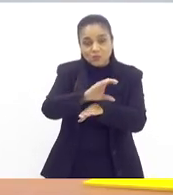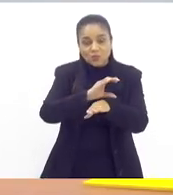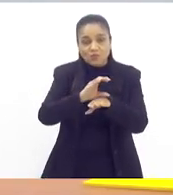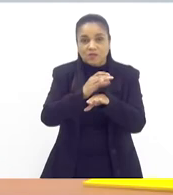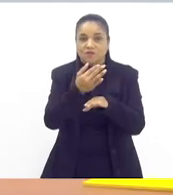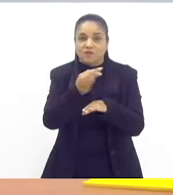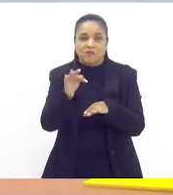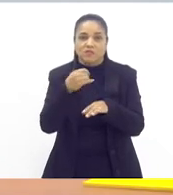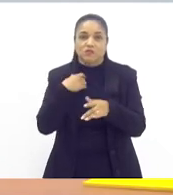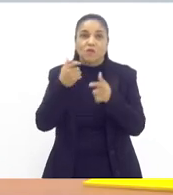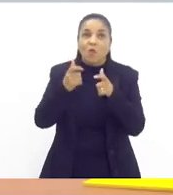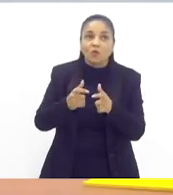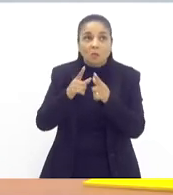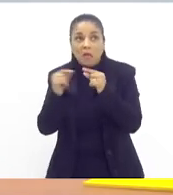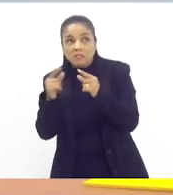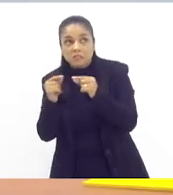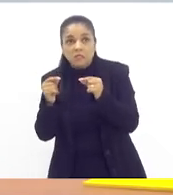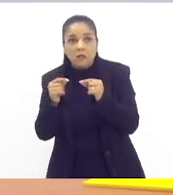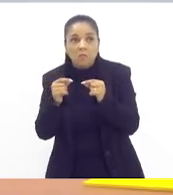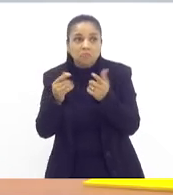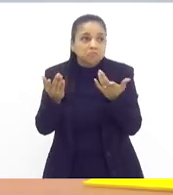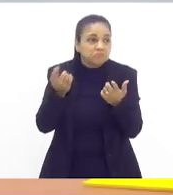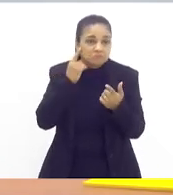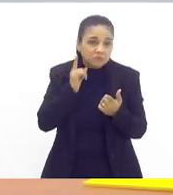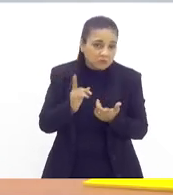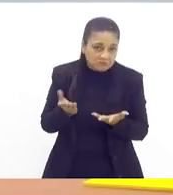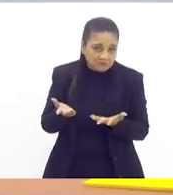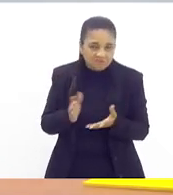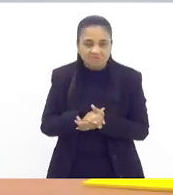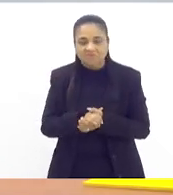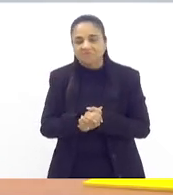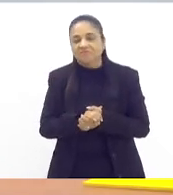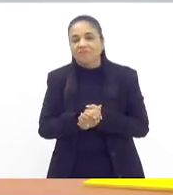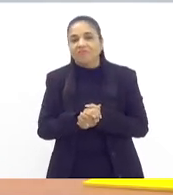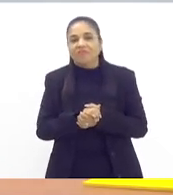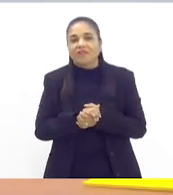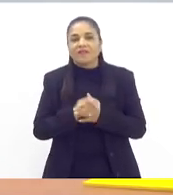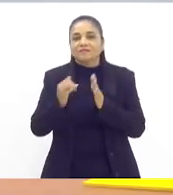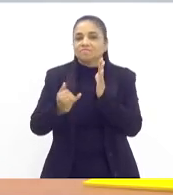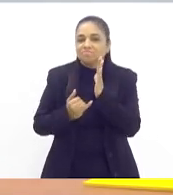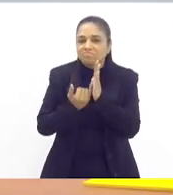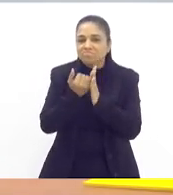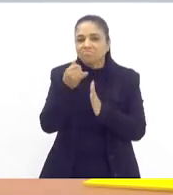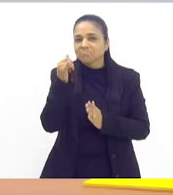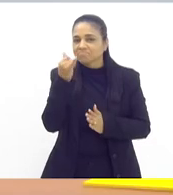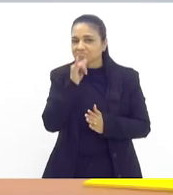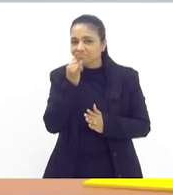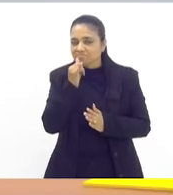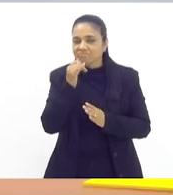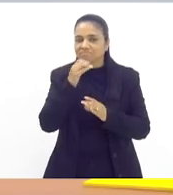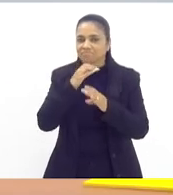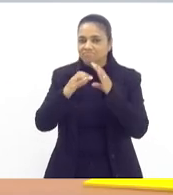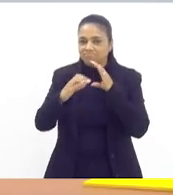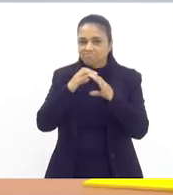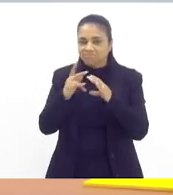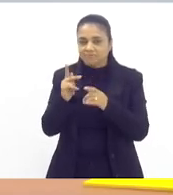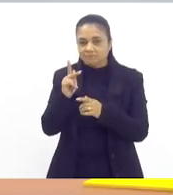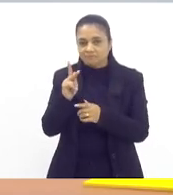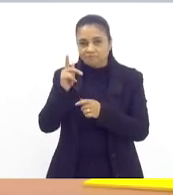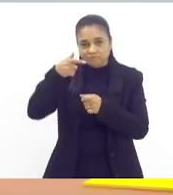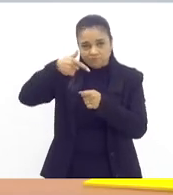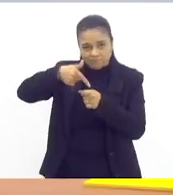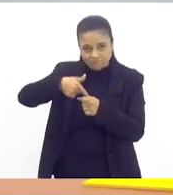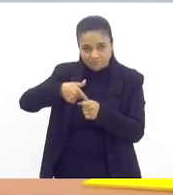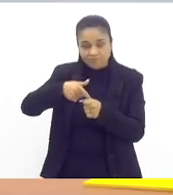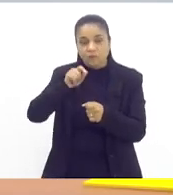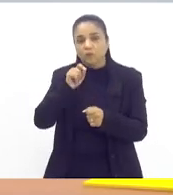Isso não está definido. E a questão dos impostos sobre energia, combustível e telecomunicações, a verdade é a